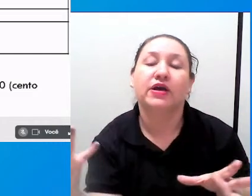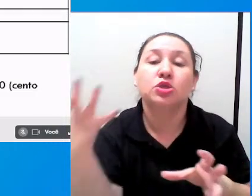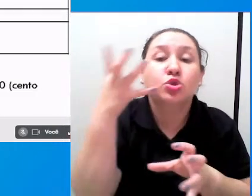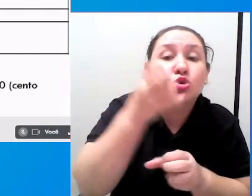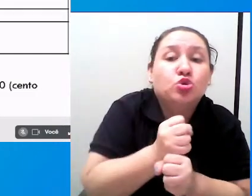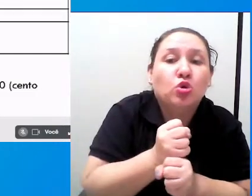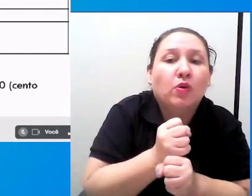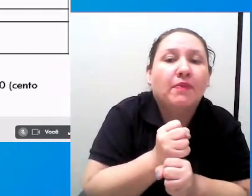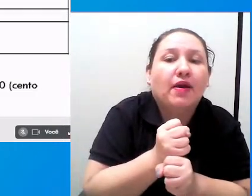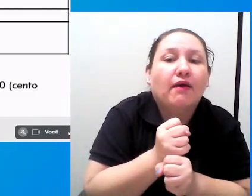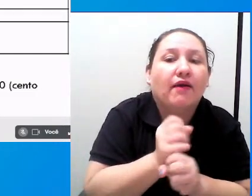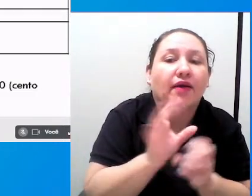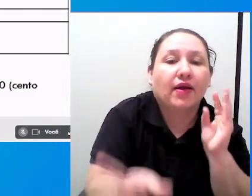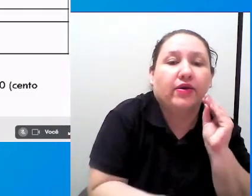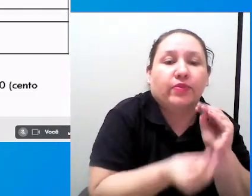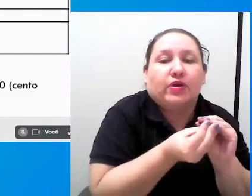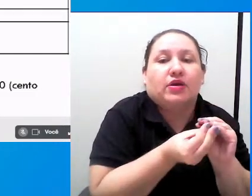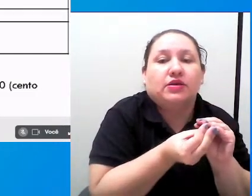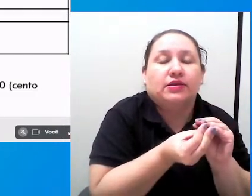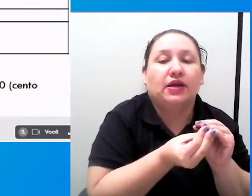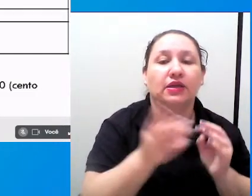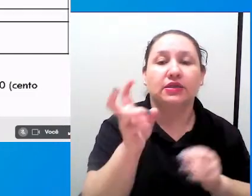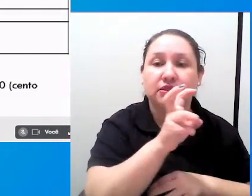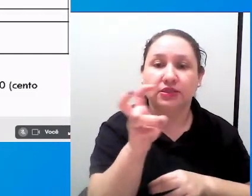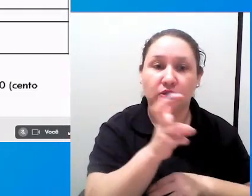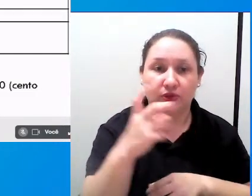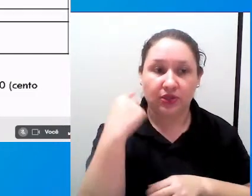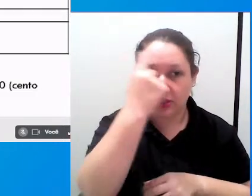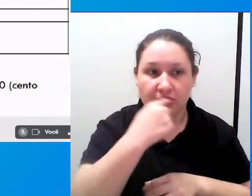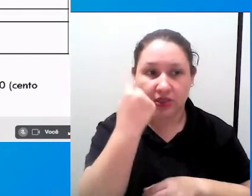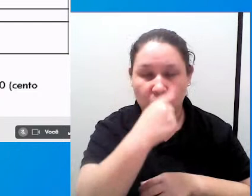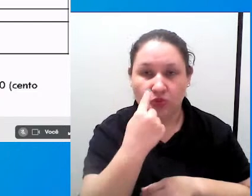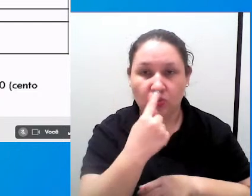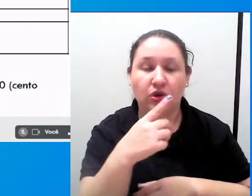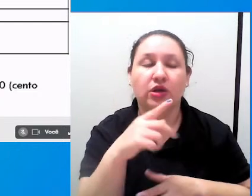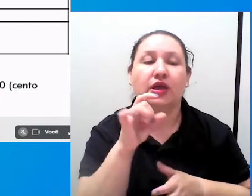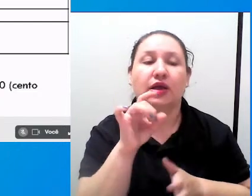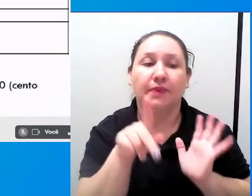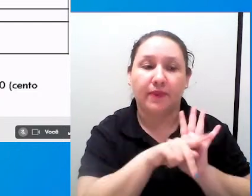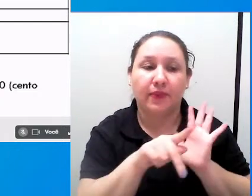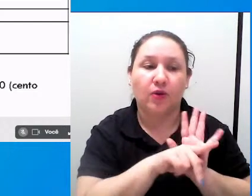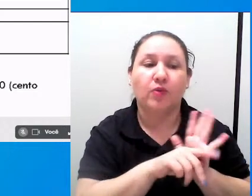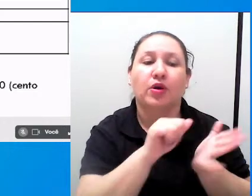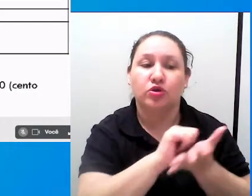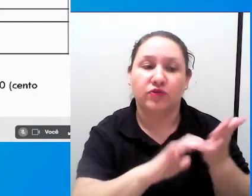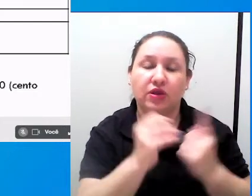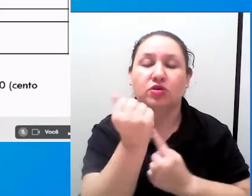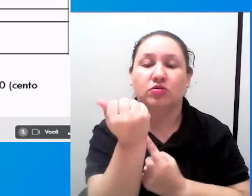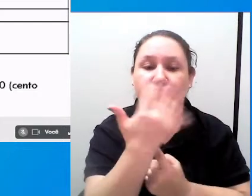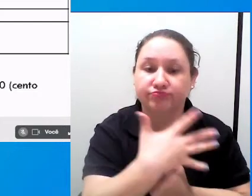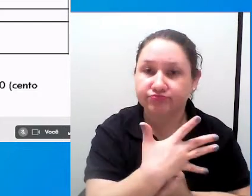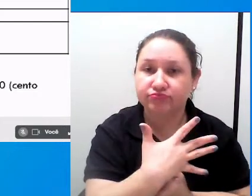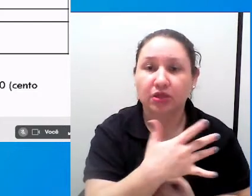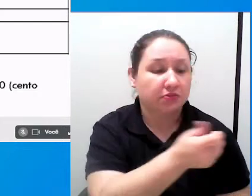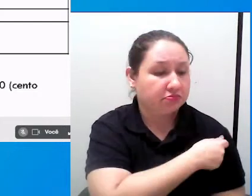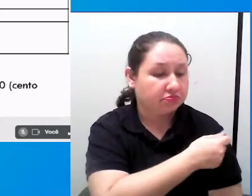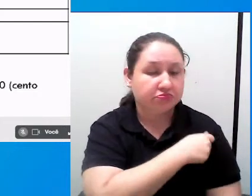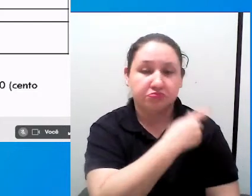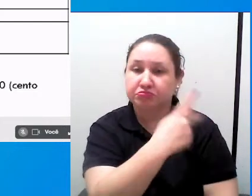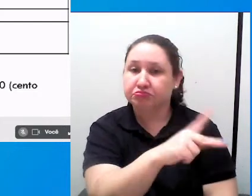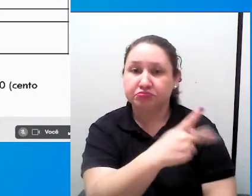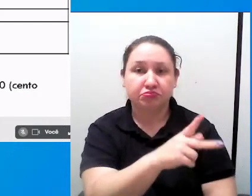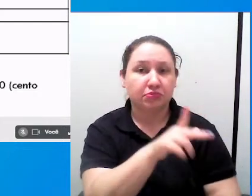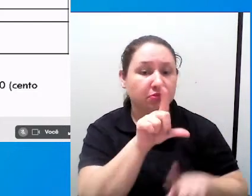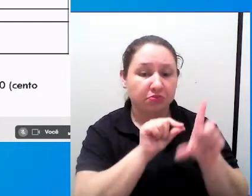ser acrescido 55 horas como atividade complementar de extensão. Ou seja, o estudante ele resolve fazer um TC